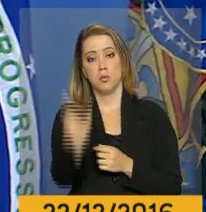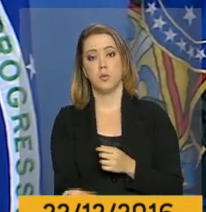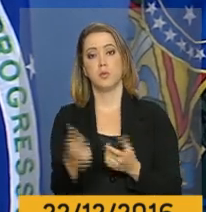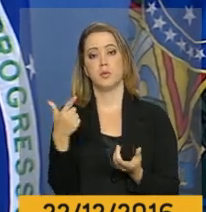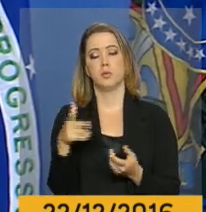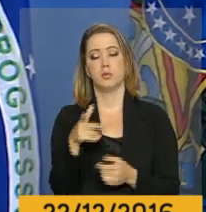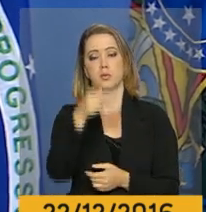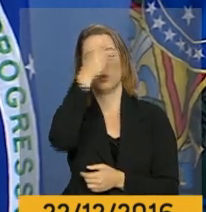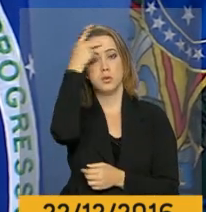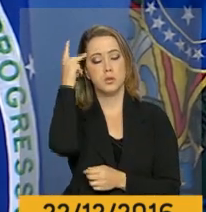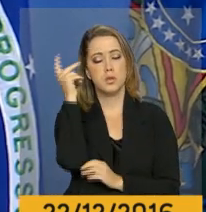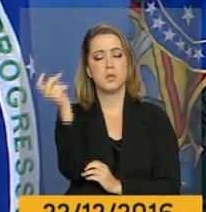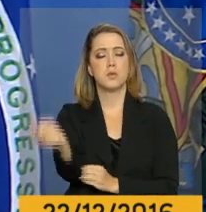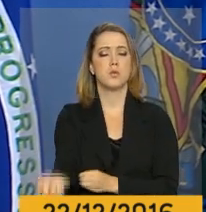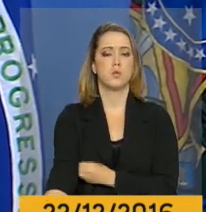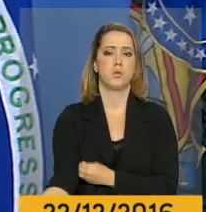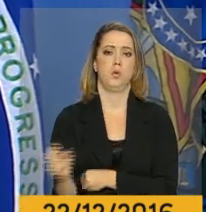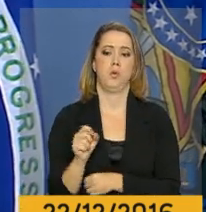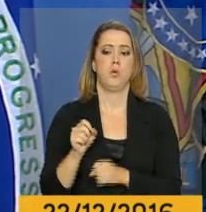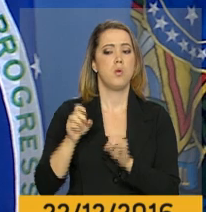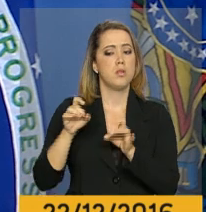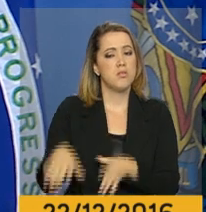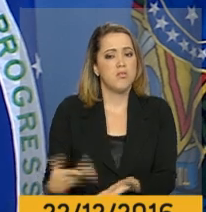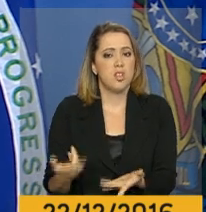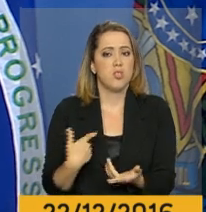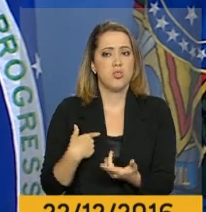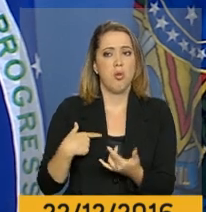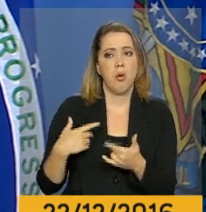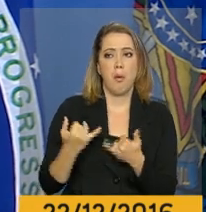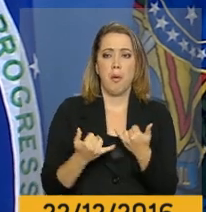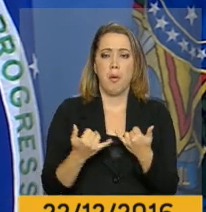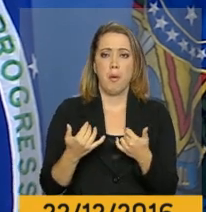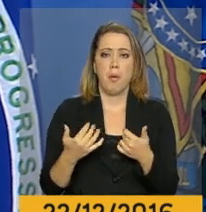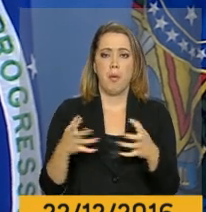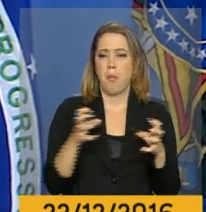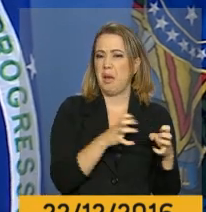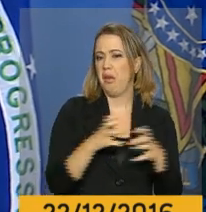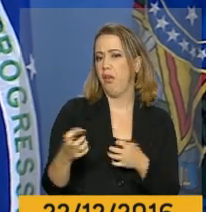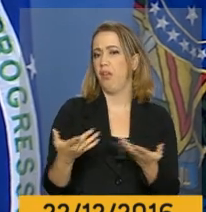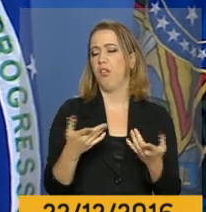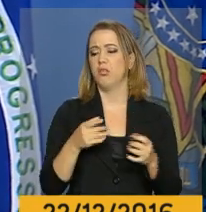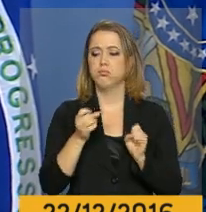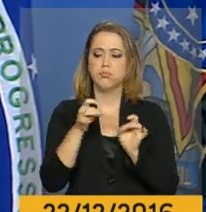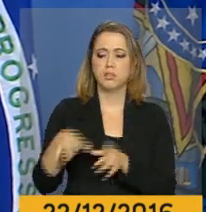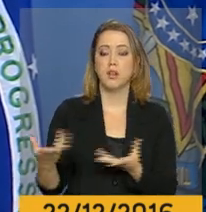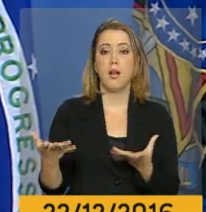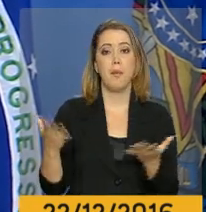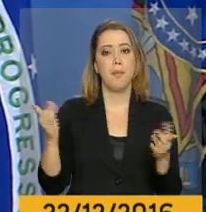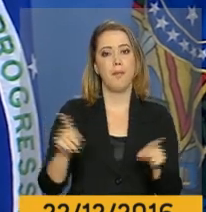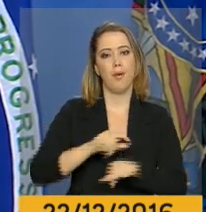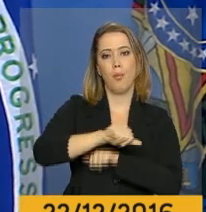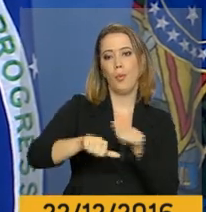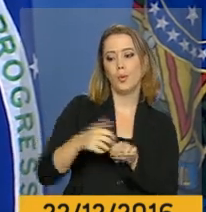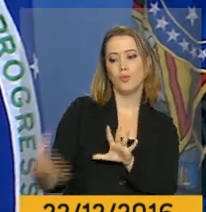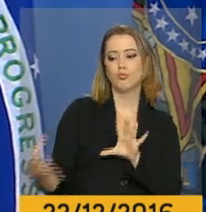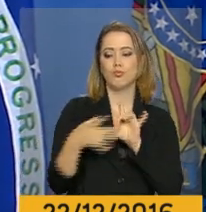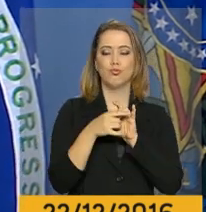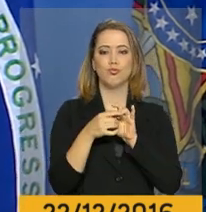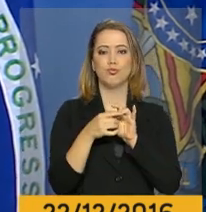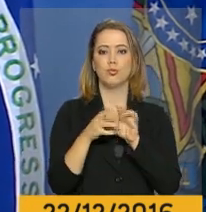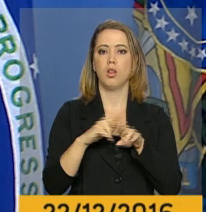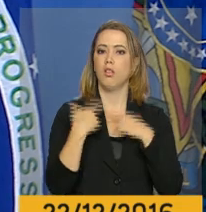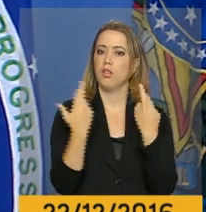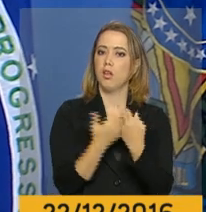deixam de lado as suas quisilhas, as suas disputas e se unem e se reúnem familiarmente